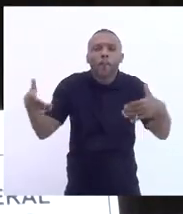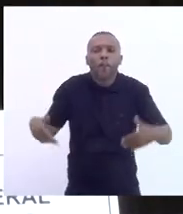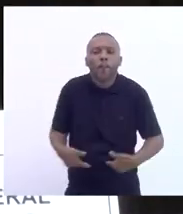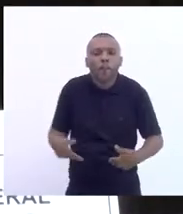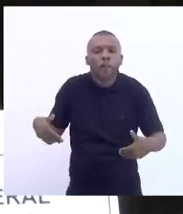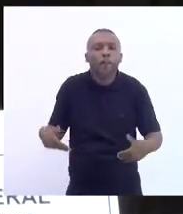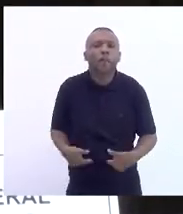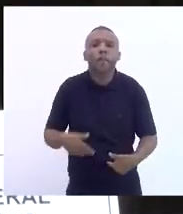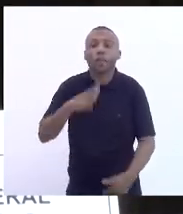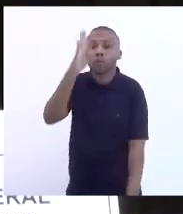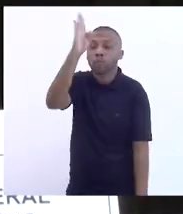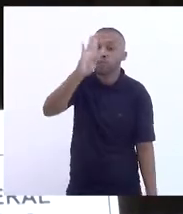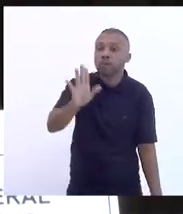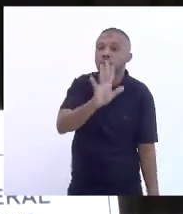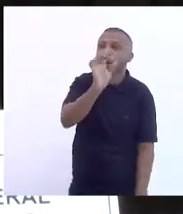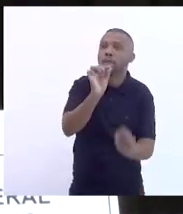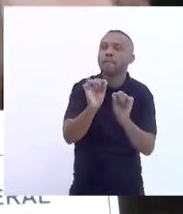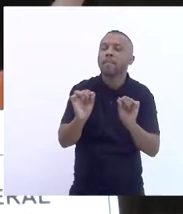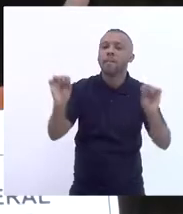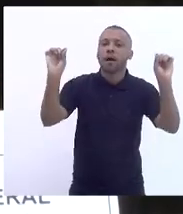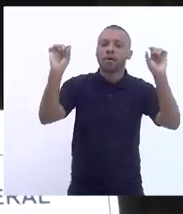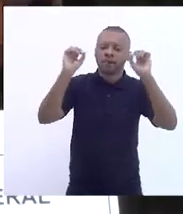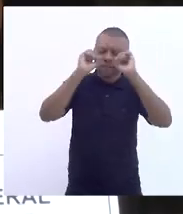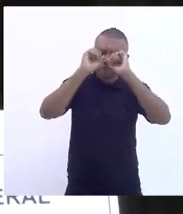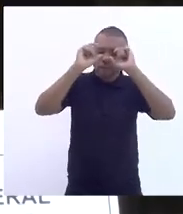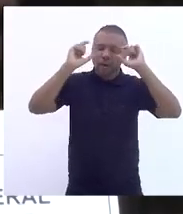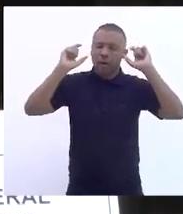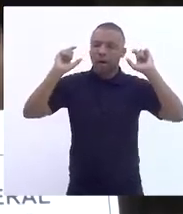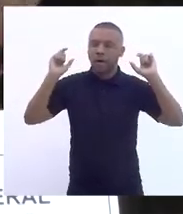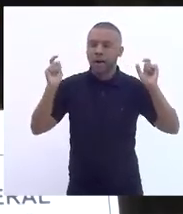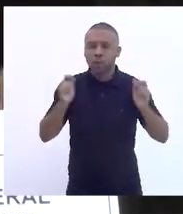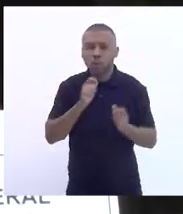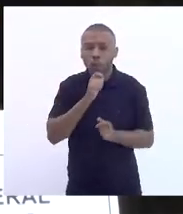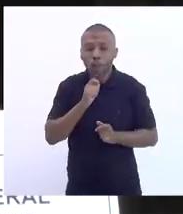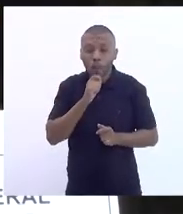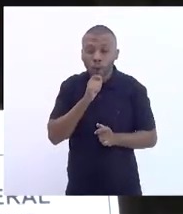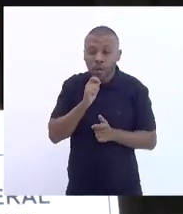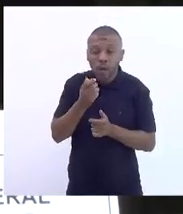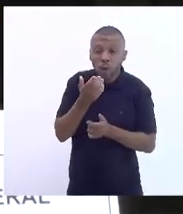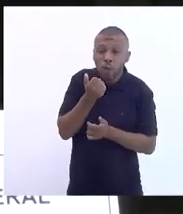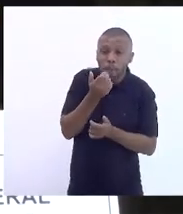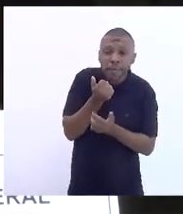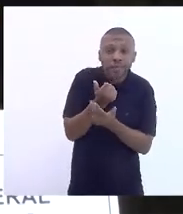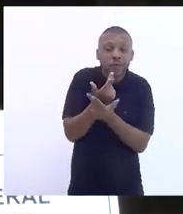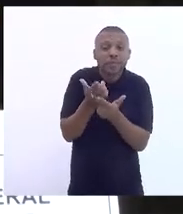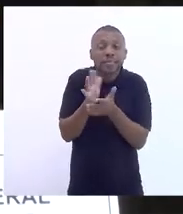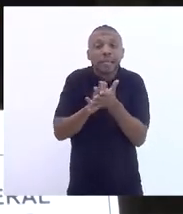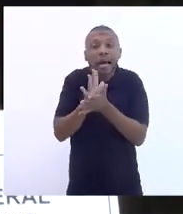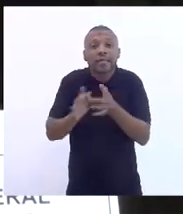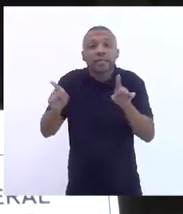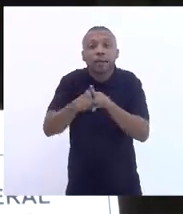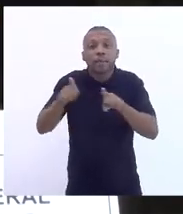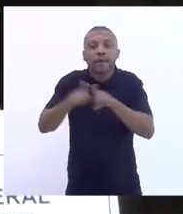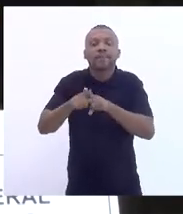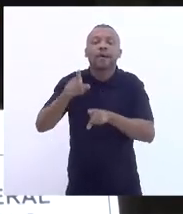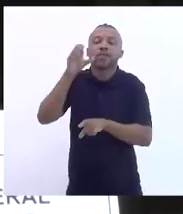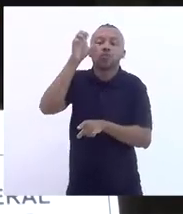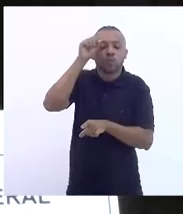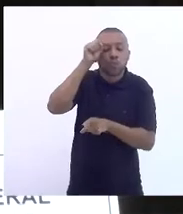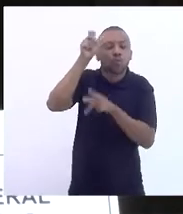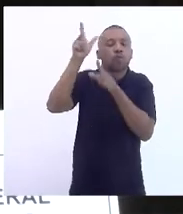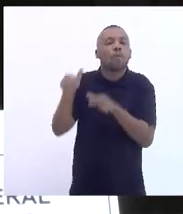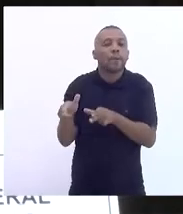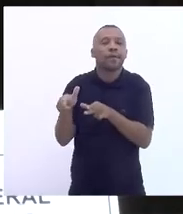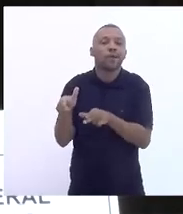no Brasil que vão acordar sem ter o que comer e vão dormir sem ter o que comer o horror de metade de